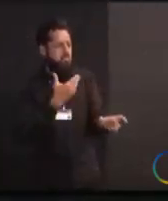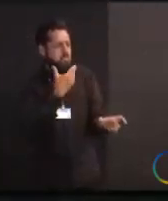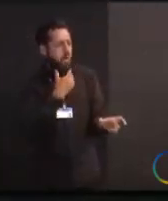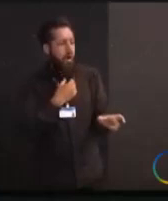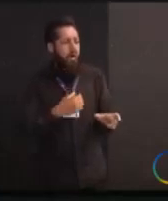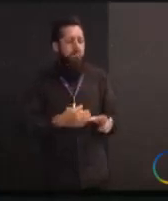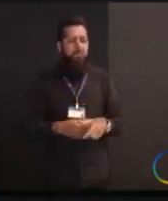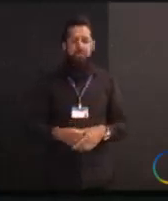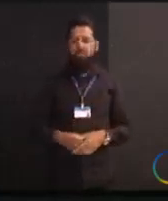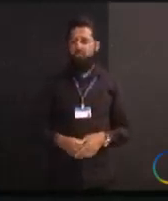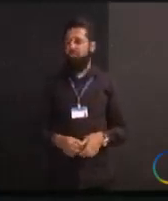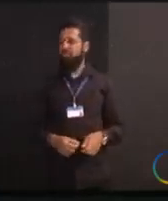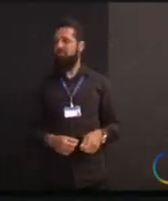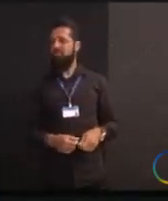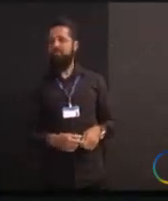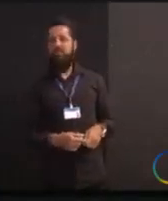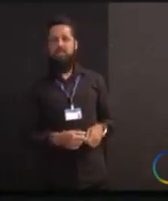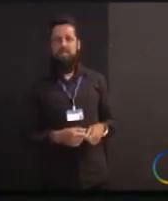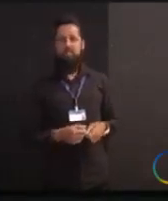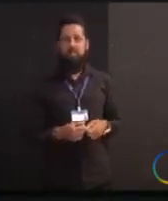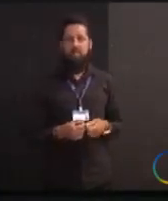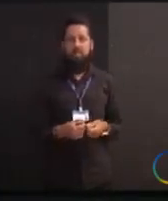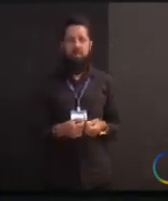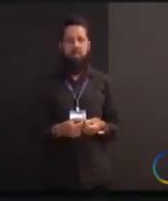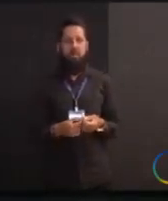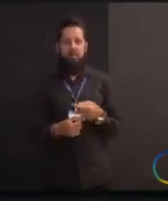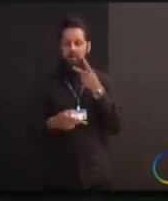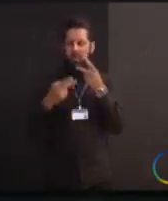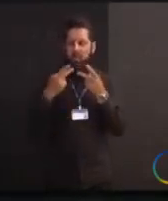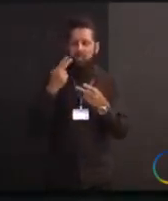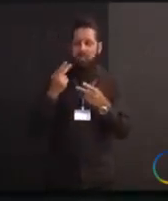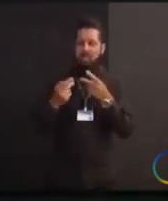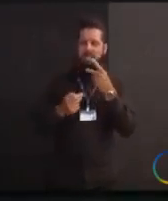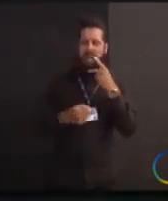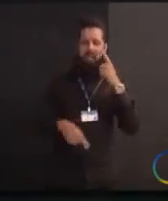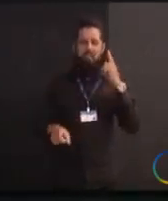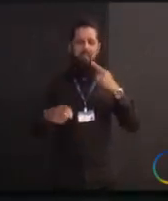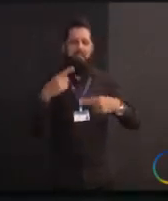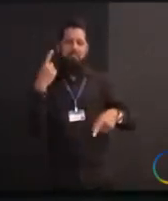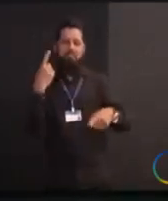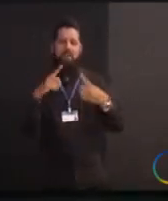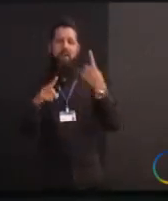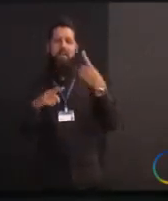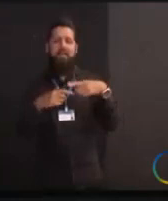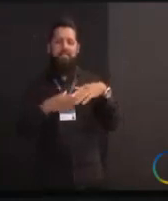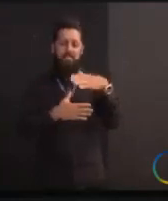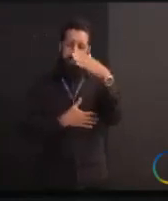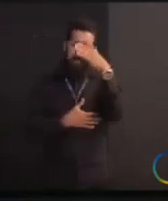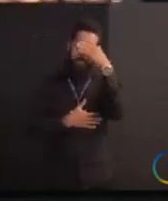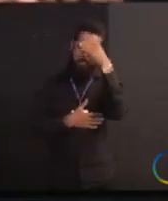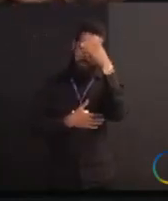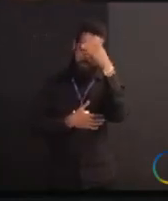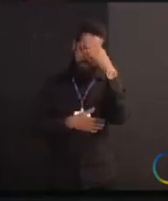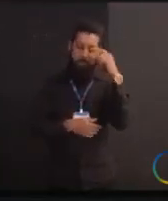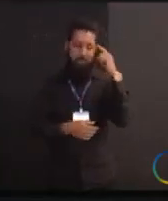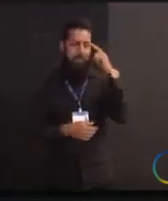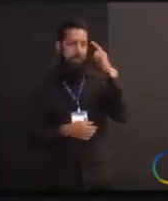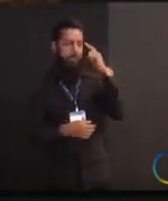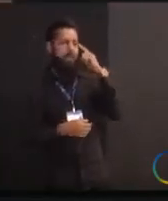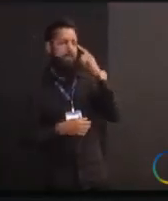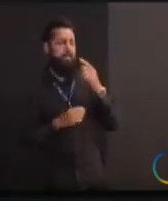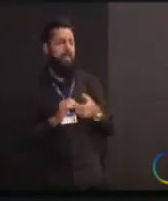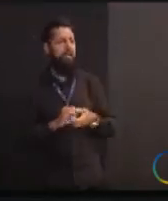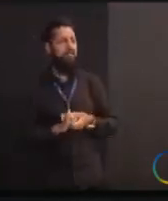Xavier. Eu pensava que eu também tinha que fazer o papel do santo do pau oco perto do